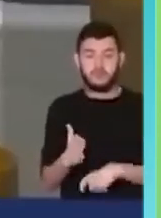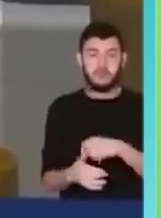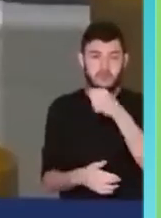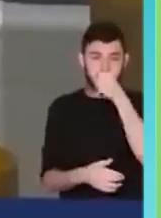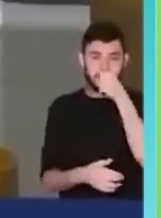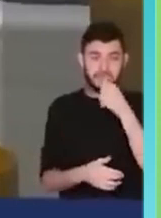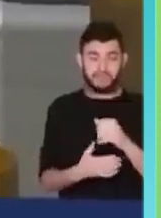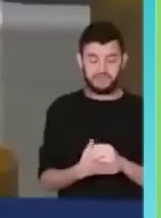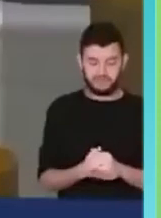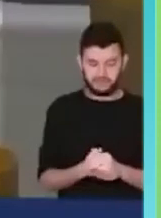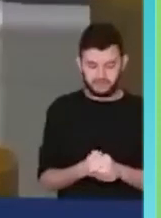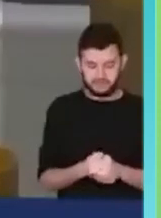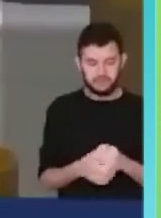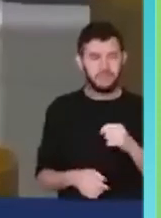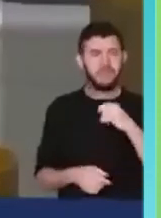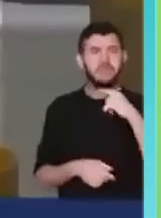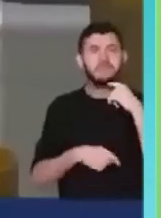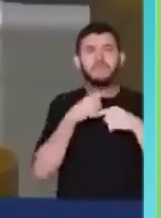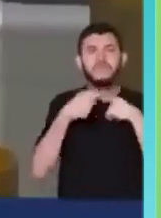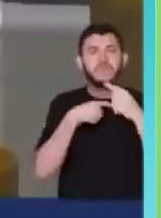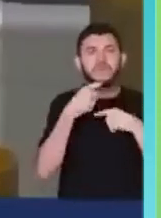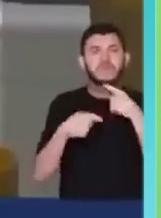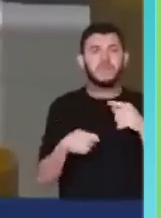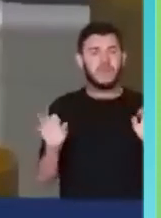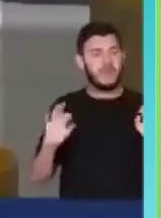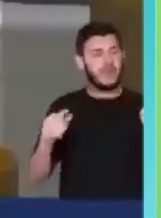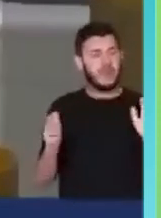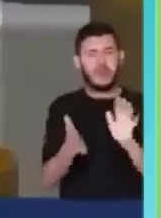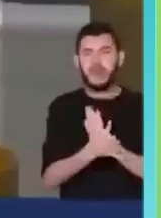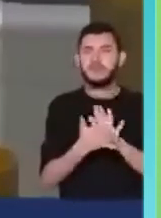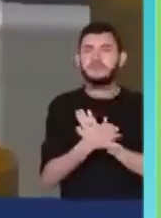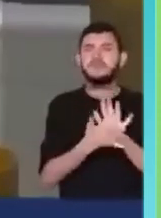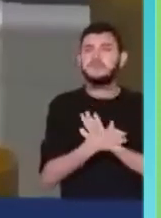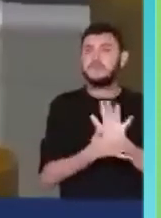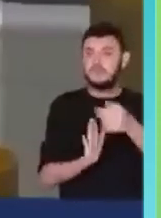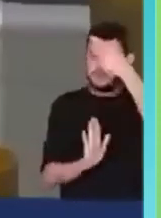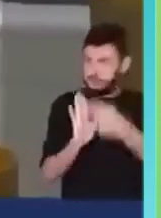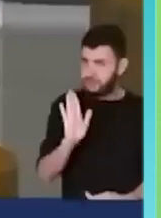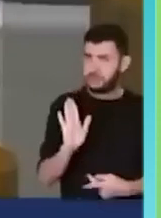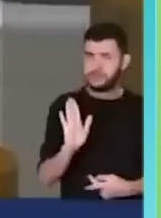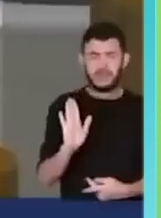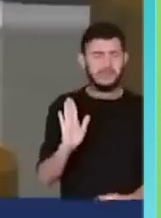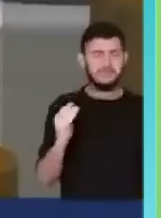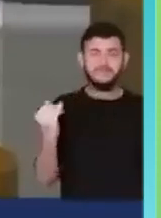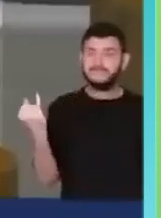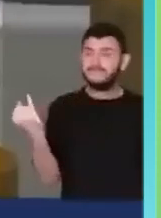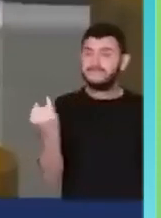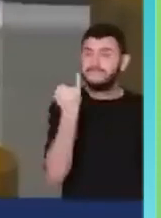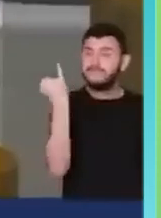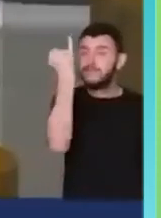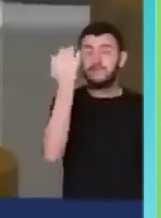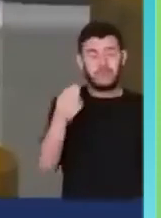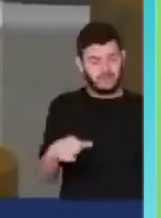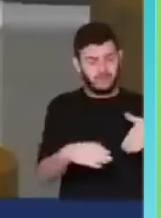a hora Sem dúvida esse projeto é dos mais importantes projetos que essa casa